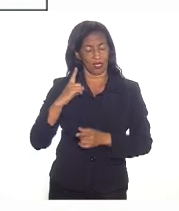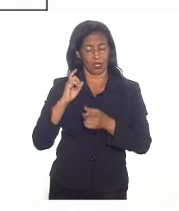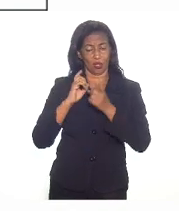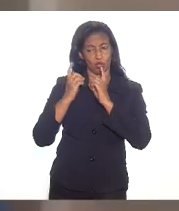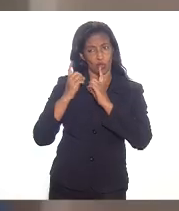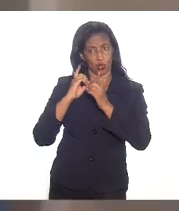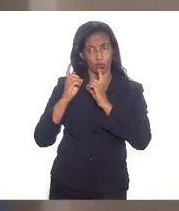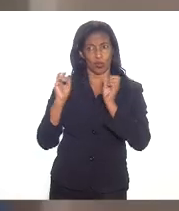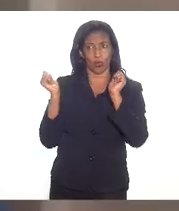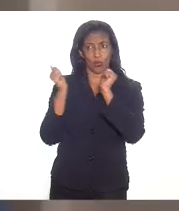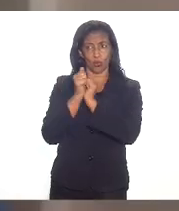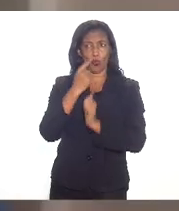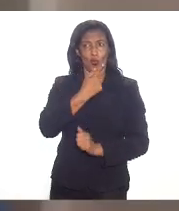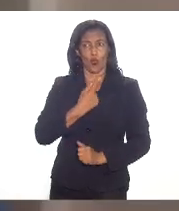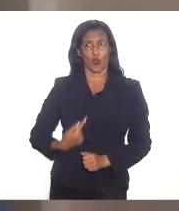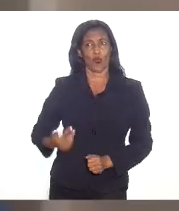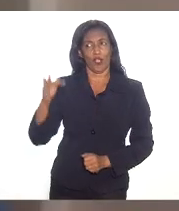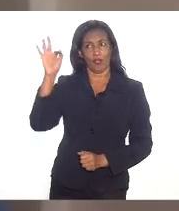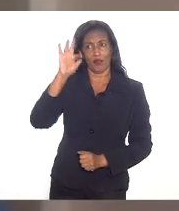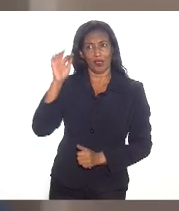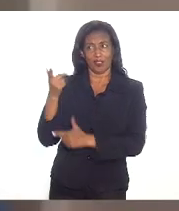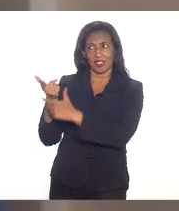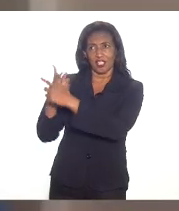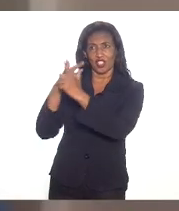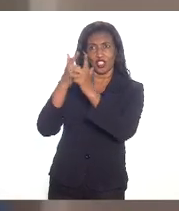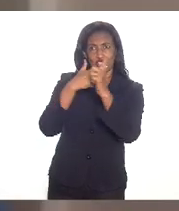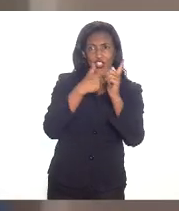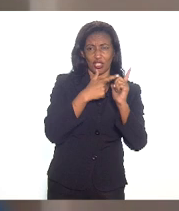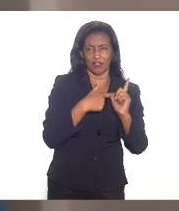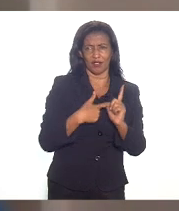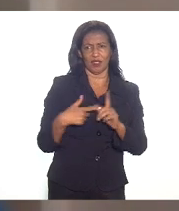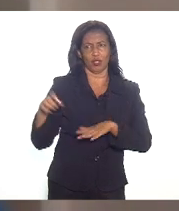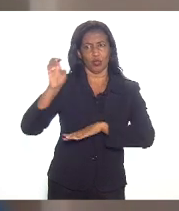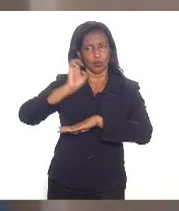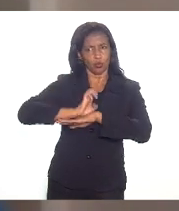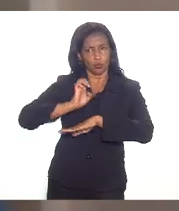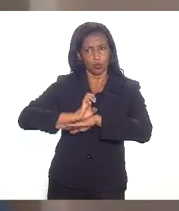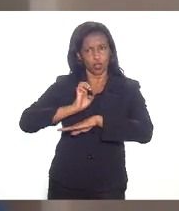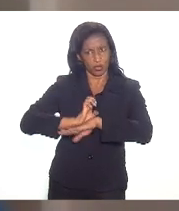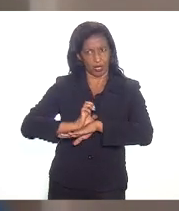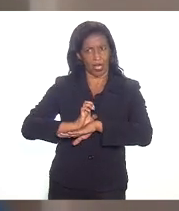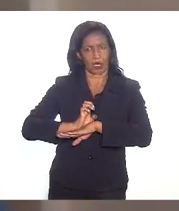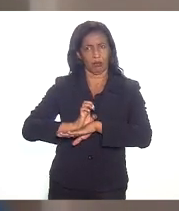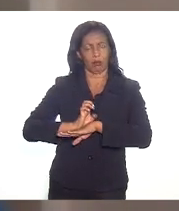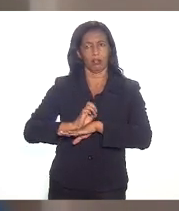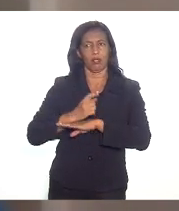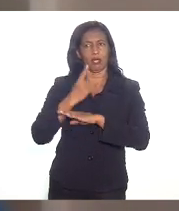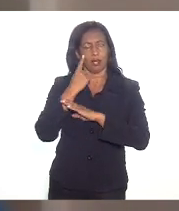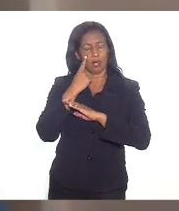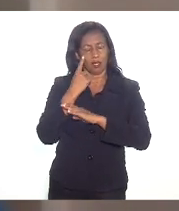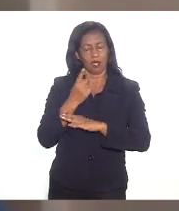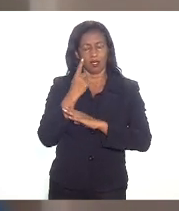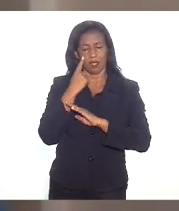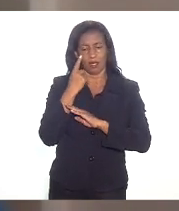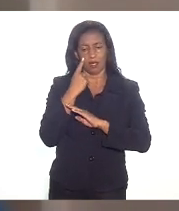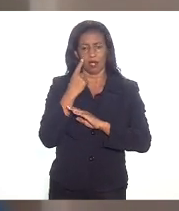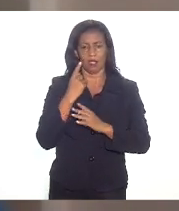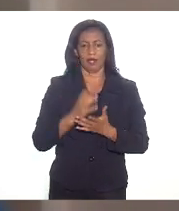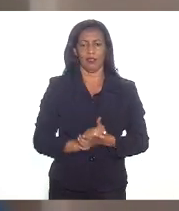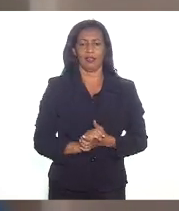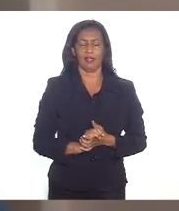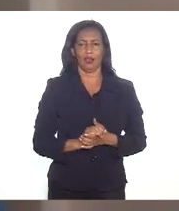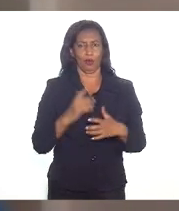governo federal dessas dívidas estaduais e uma nova repactação, porque realmente eu acho que não é